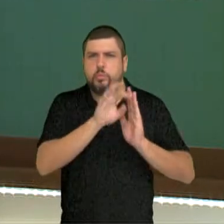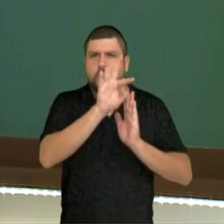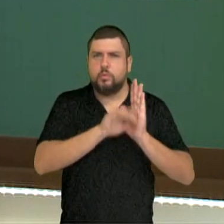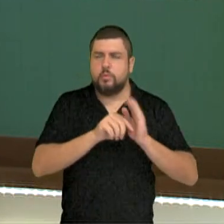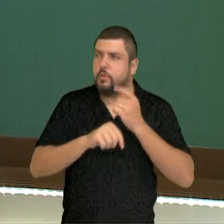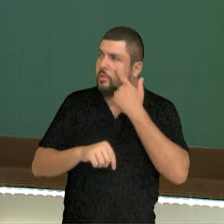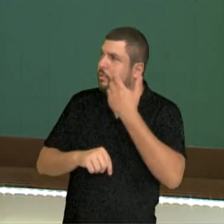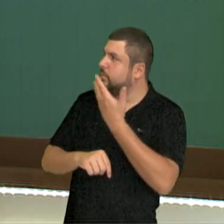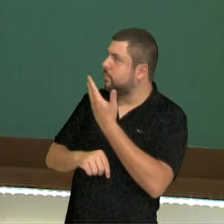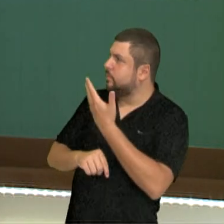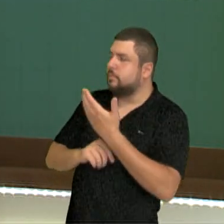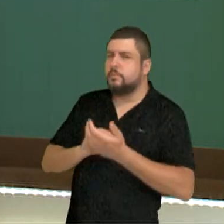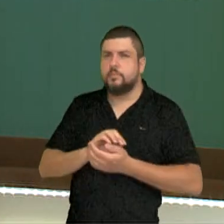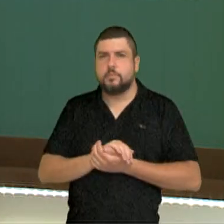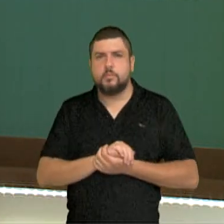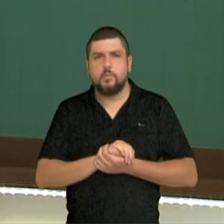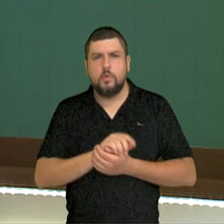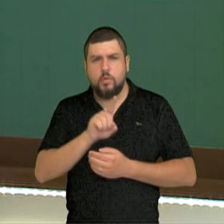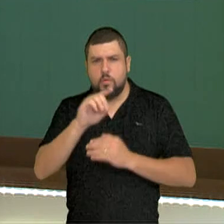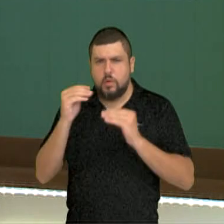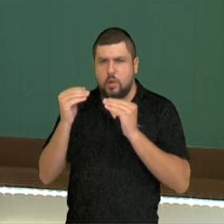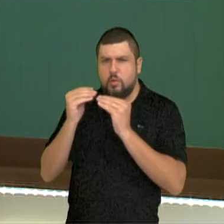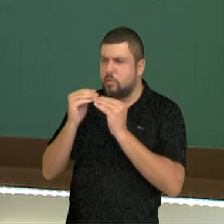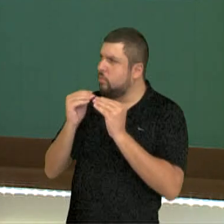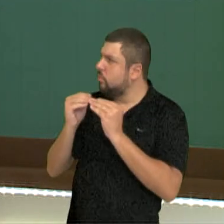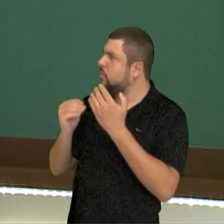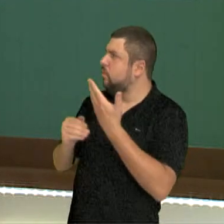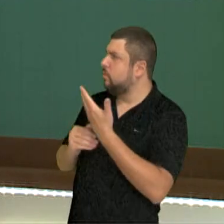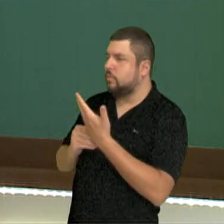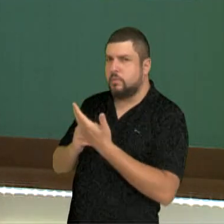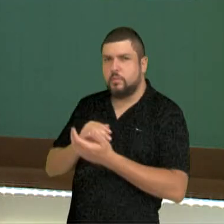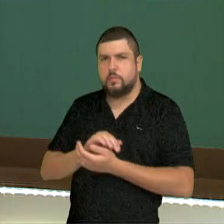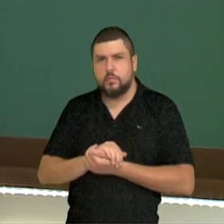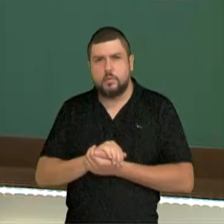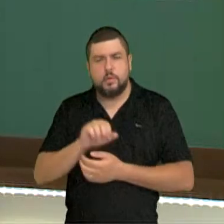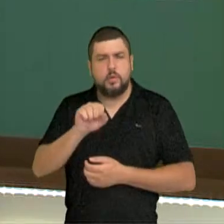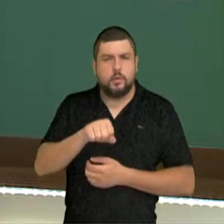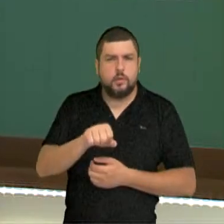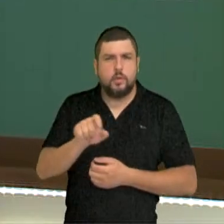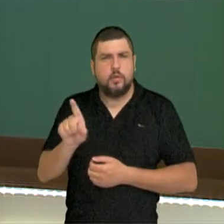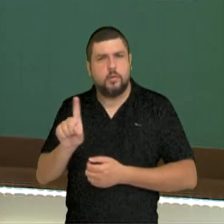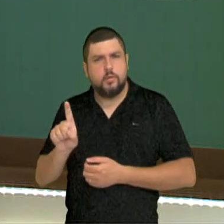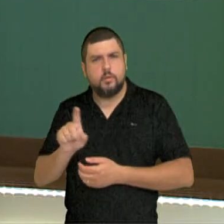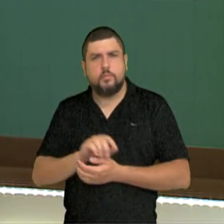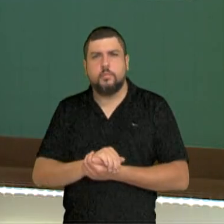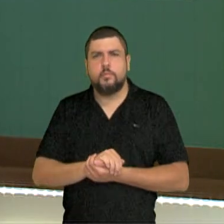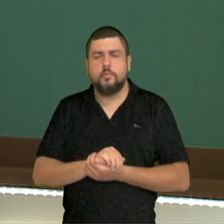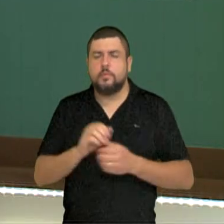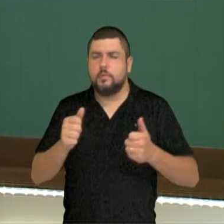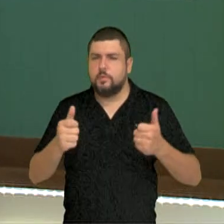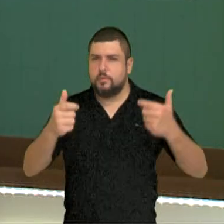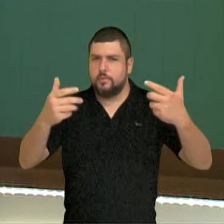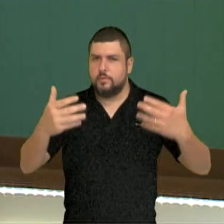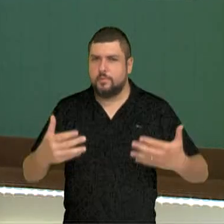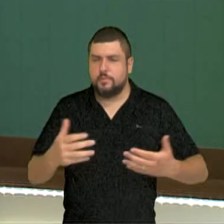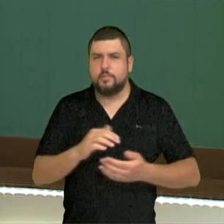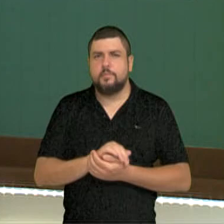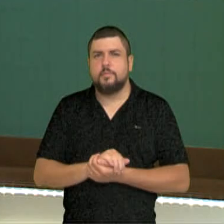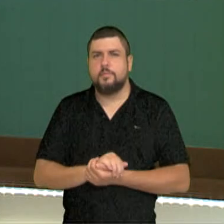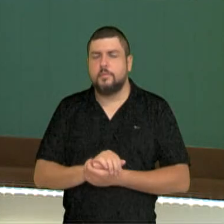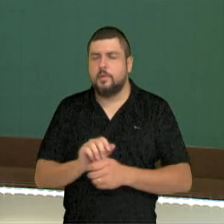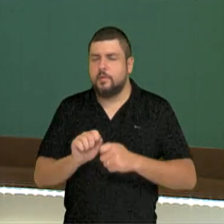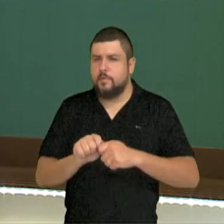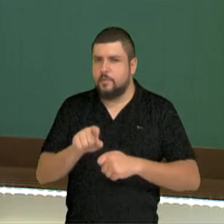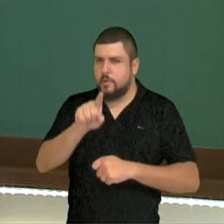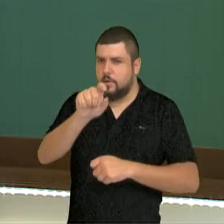fragmento? Você concorda com o autor da resenha? Sim? Não? Explique seu motivo.